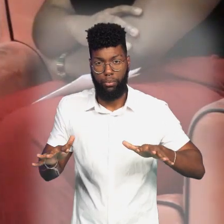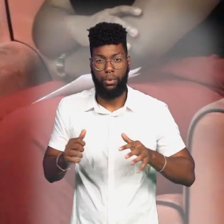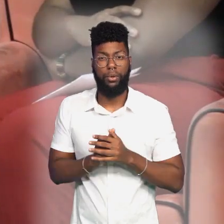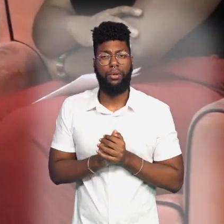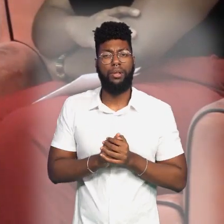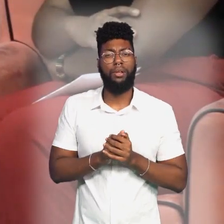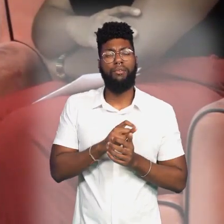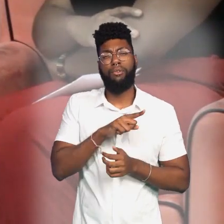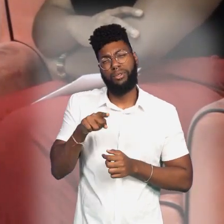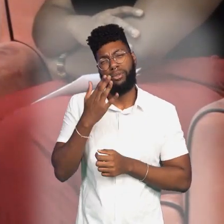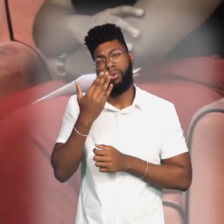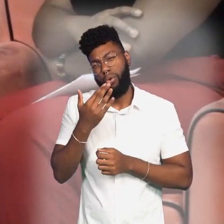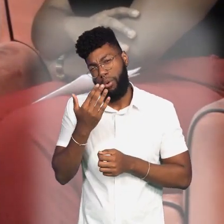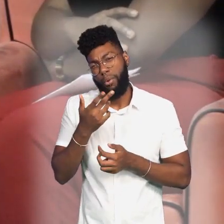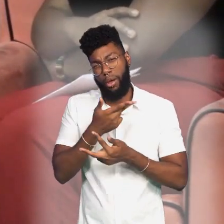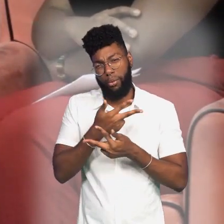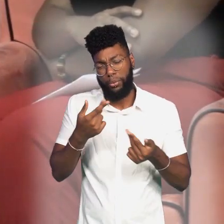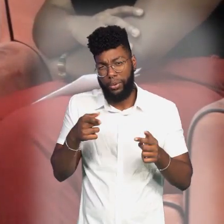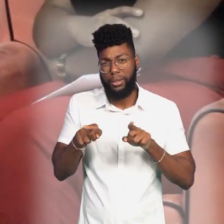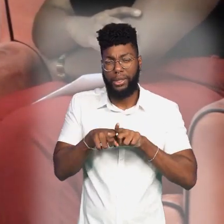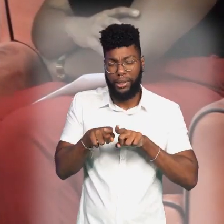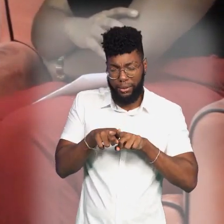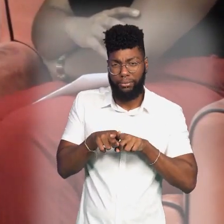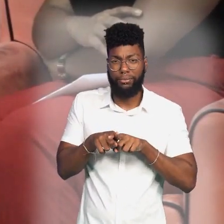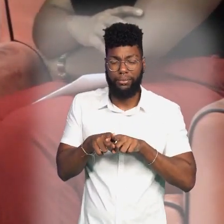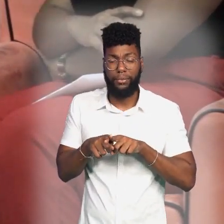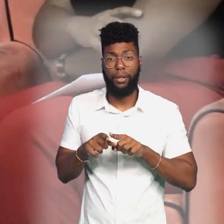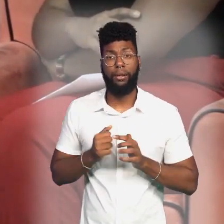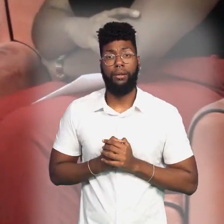que são mais para jantar. Sim.